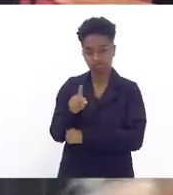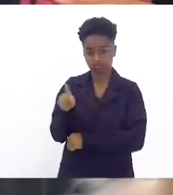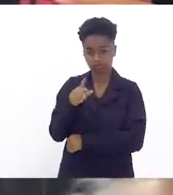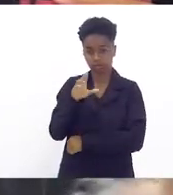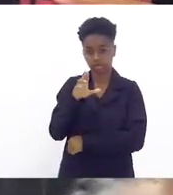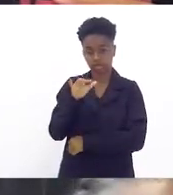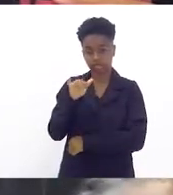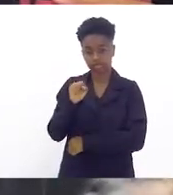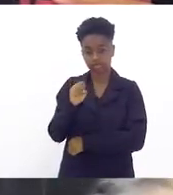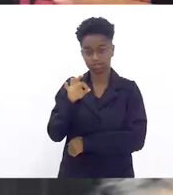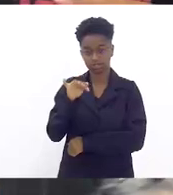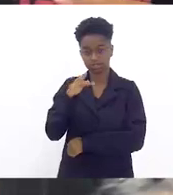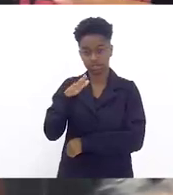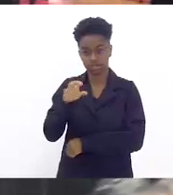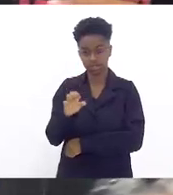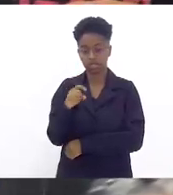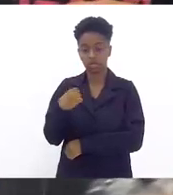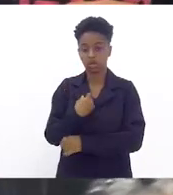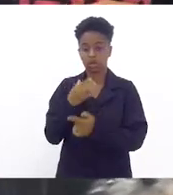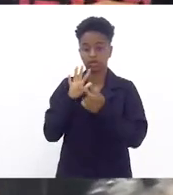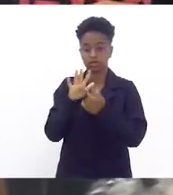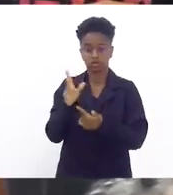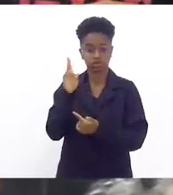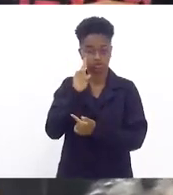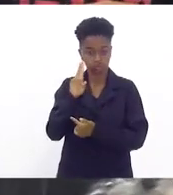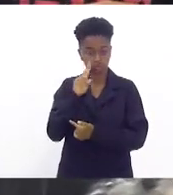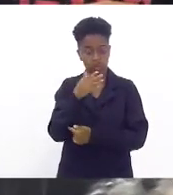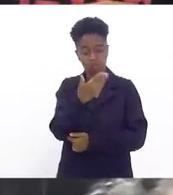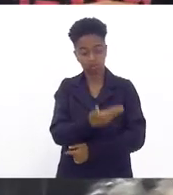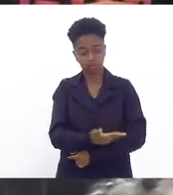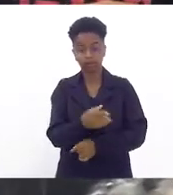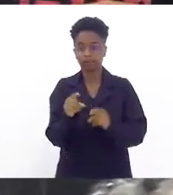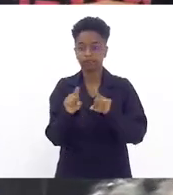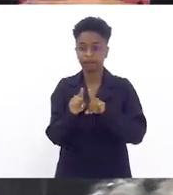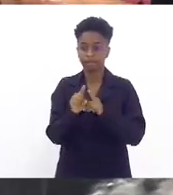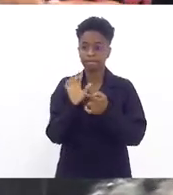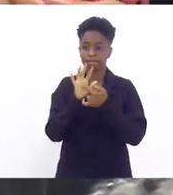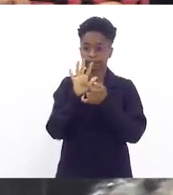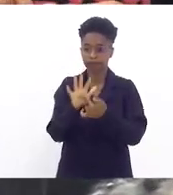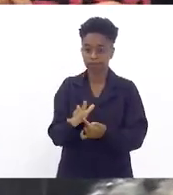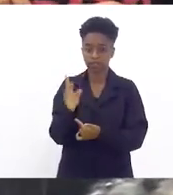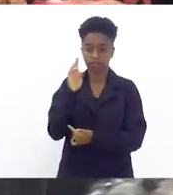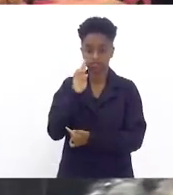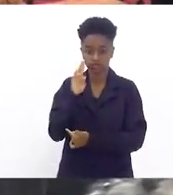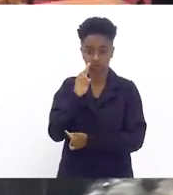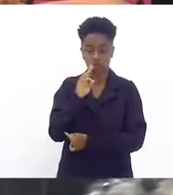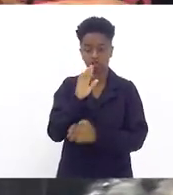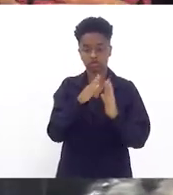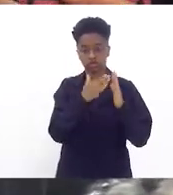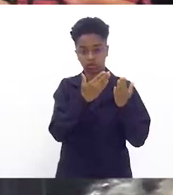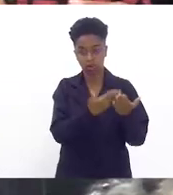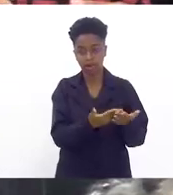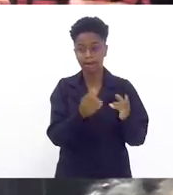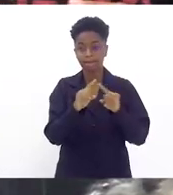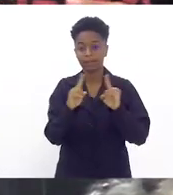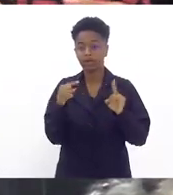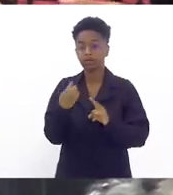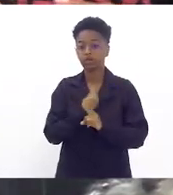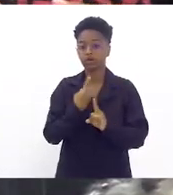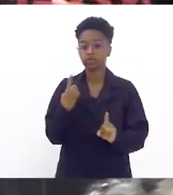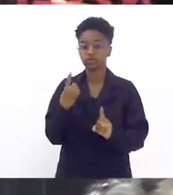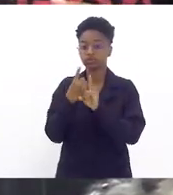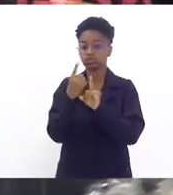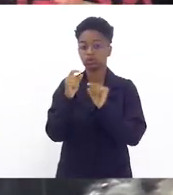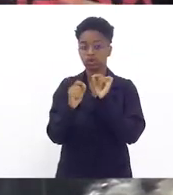começamos a levantar a história do Casarão começamos a levantar a história da própria Martins nós identificamos